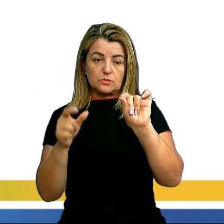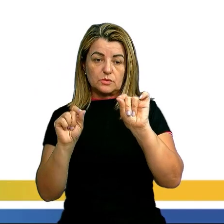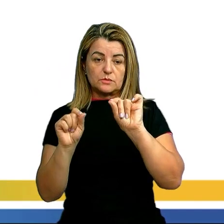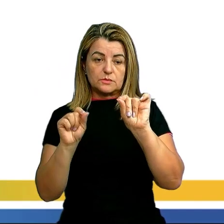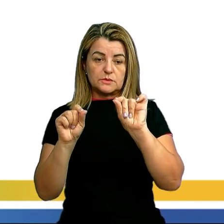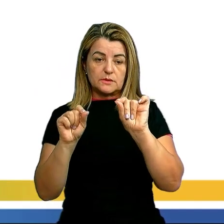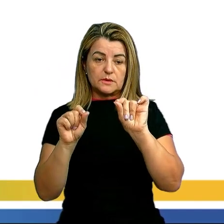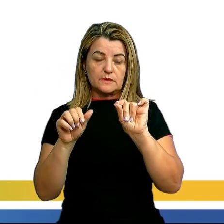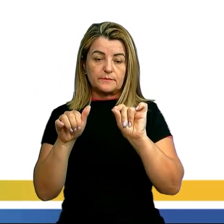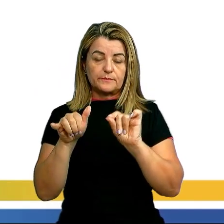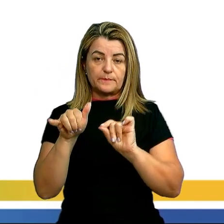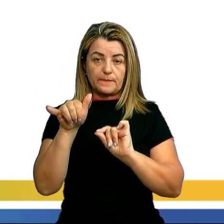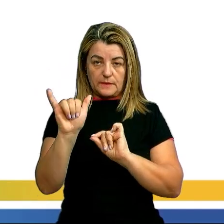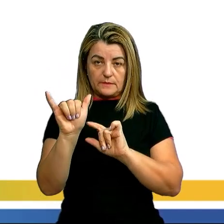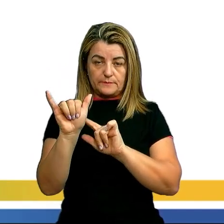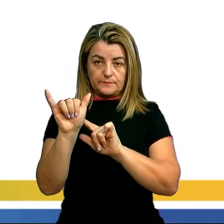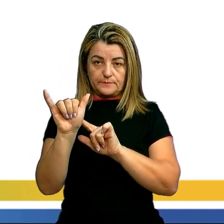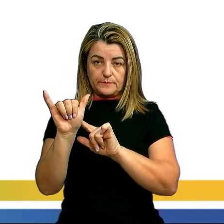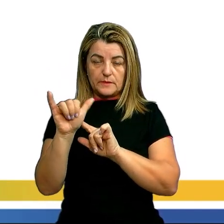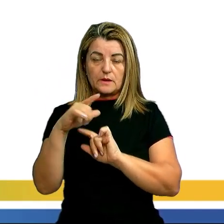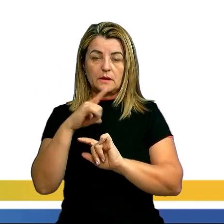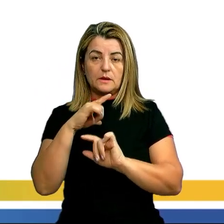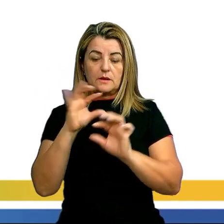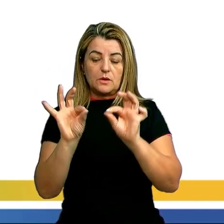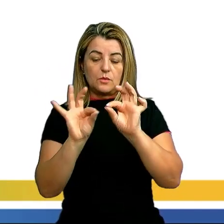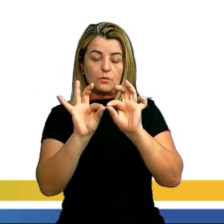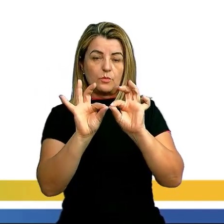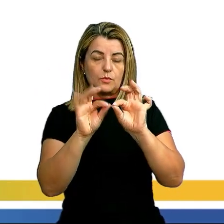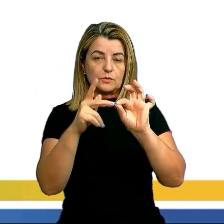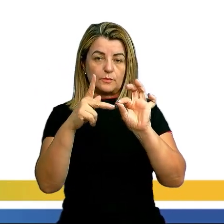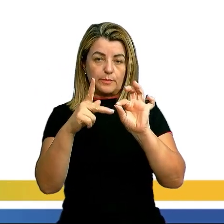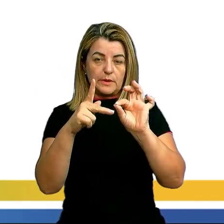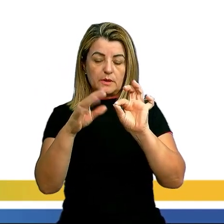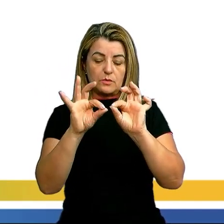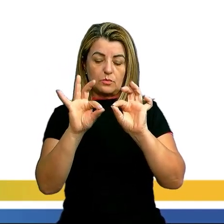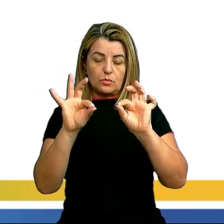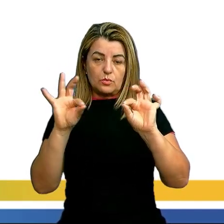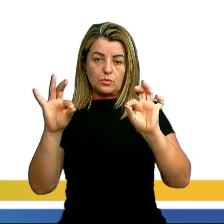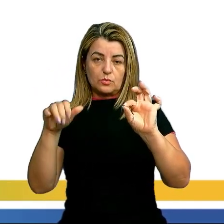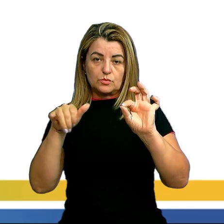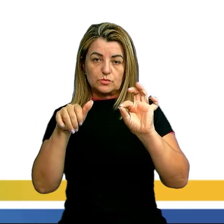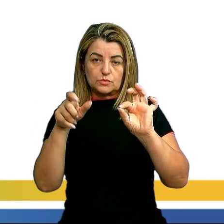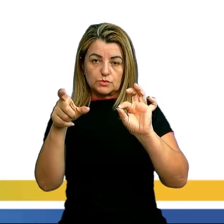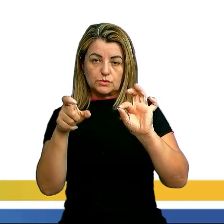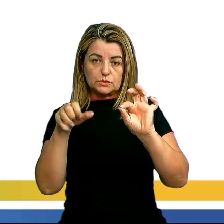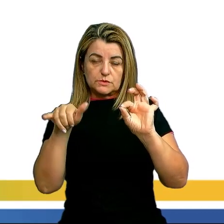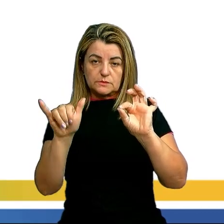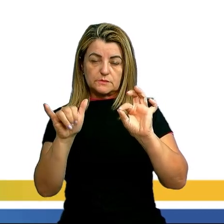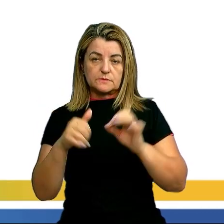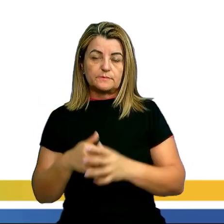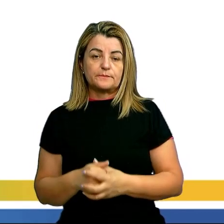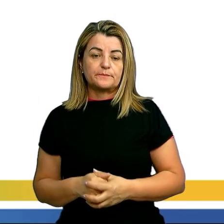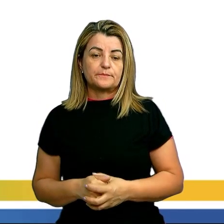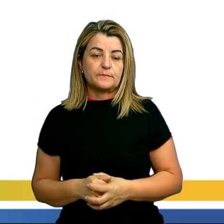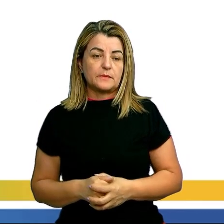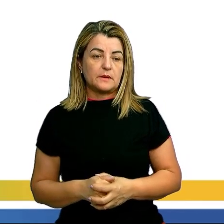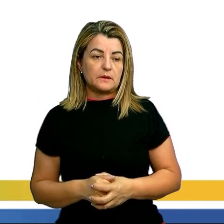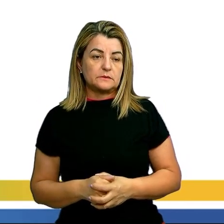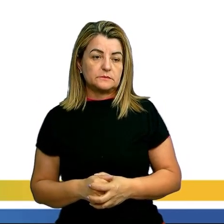tá bom? Então, nós temos aí um ponto P com coordenadas x e y. Vamos passar